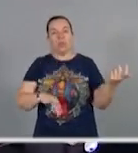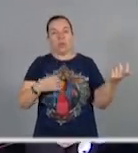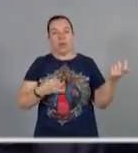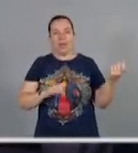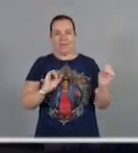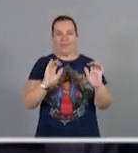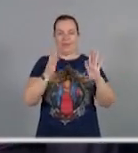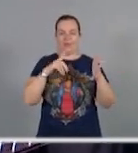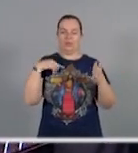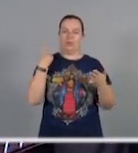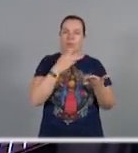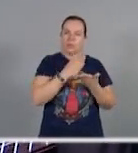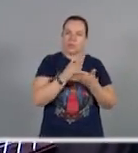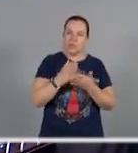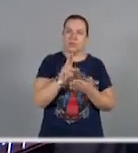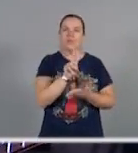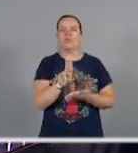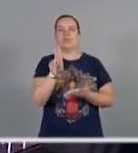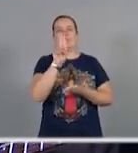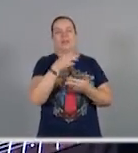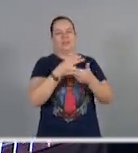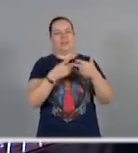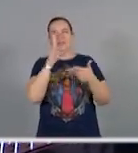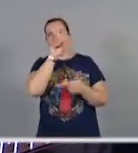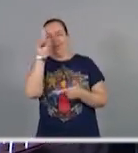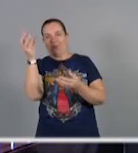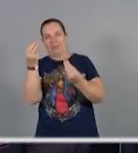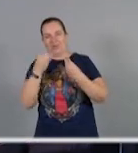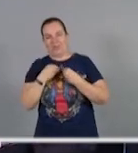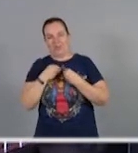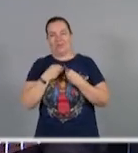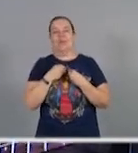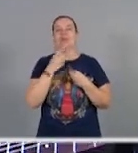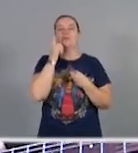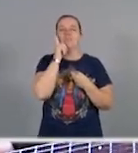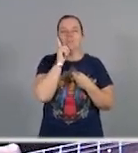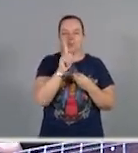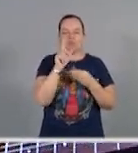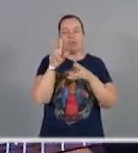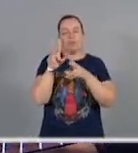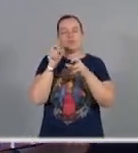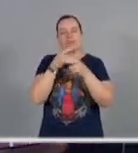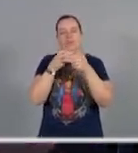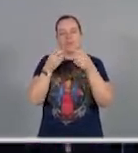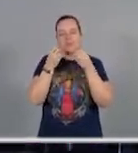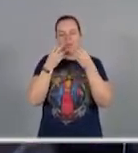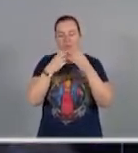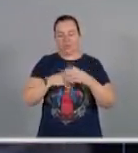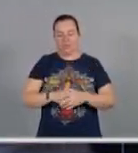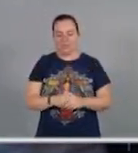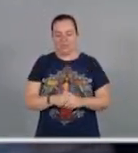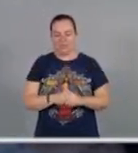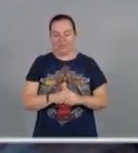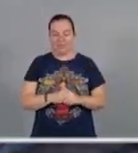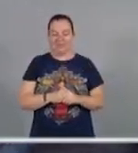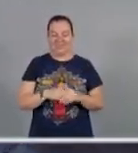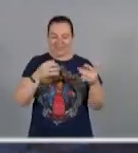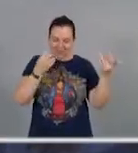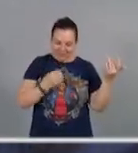gente começa a usar da vida, a gente começa a descobrir recursos. Agora vai, por favor. Sem upgrade.